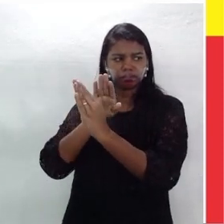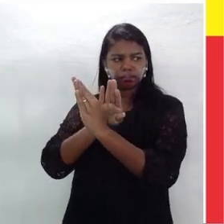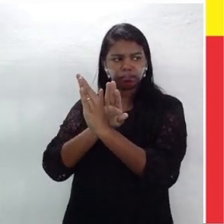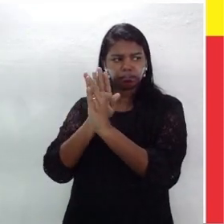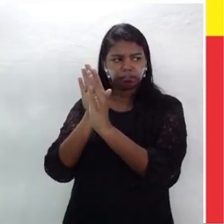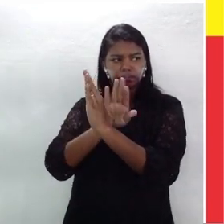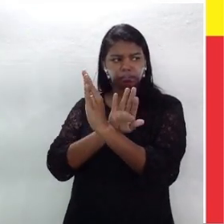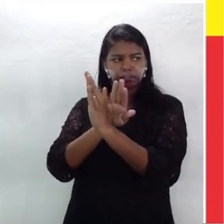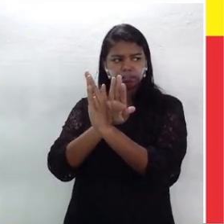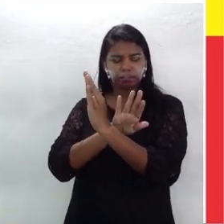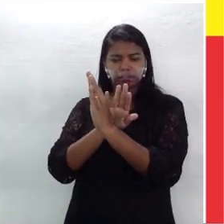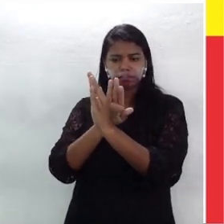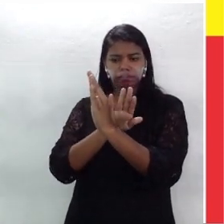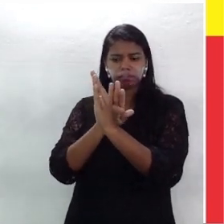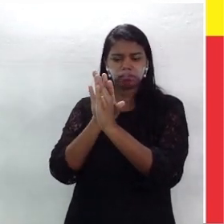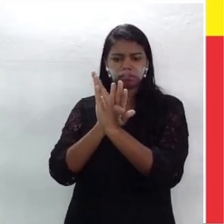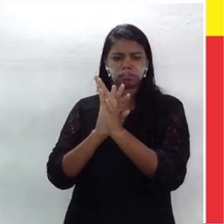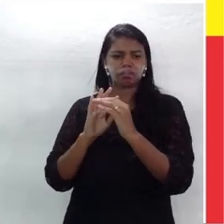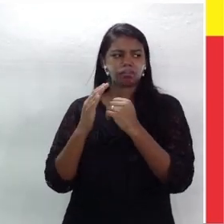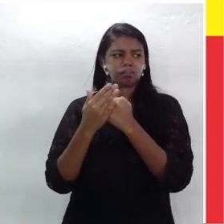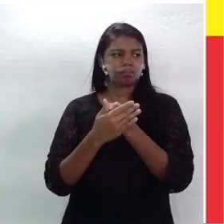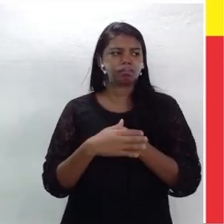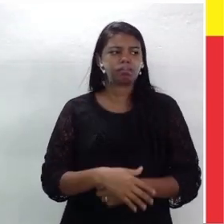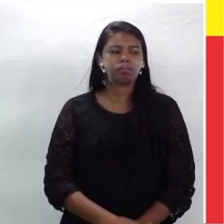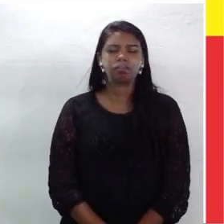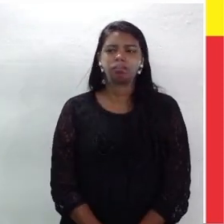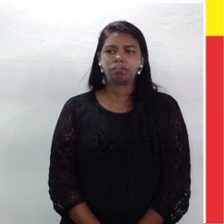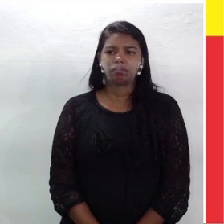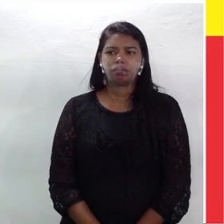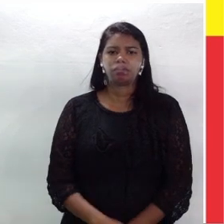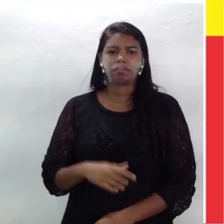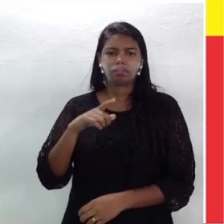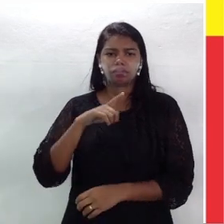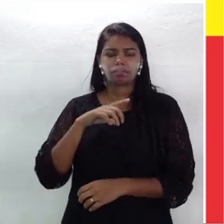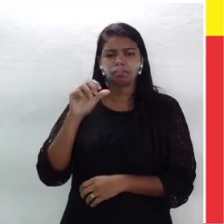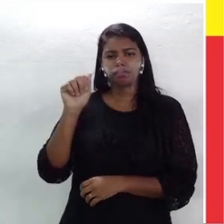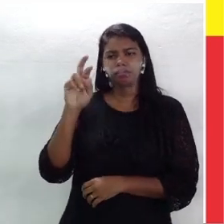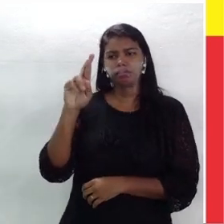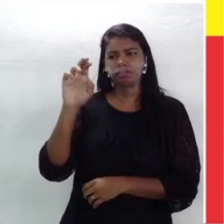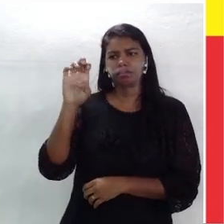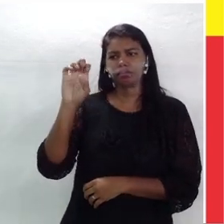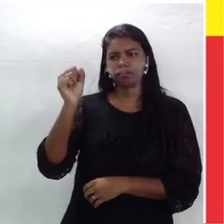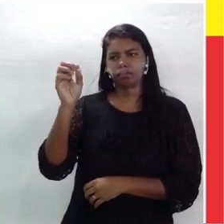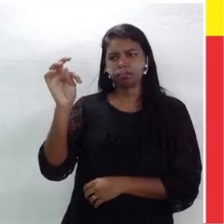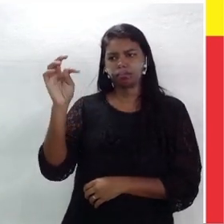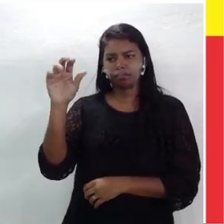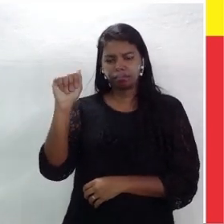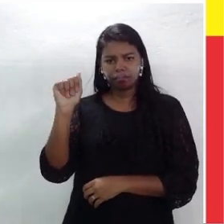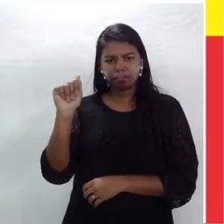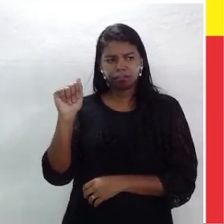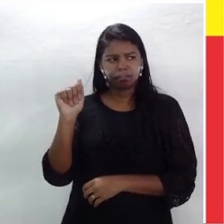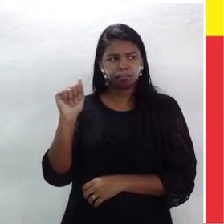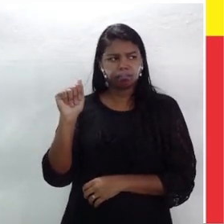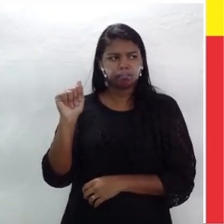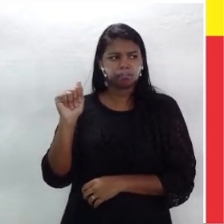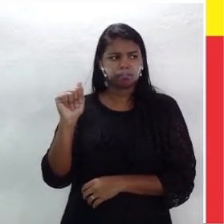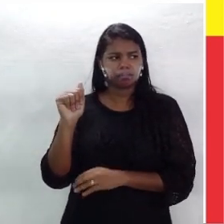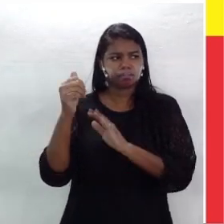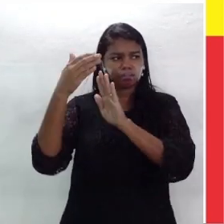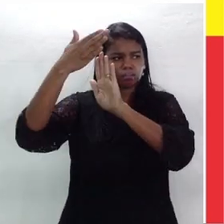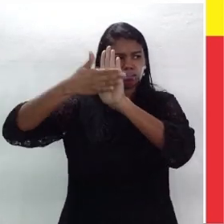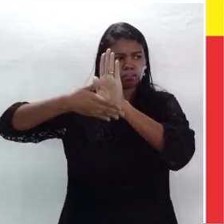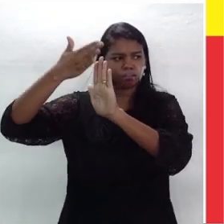lá atrás, que é o vértice E. Temos as arestas e temos as